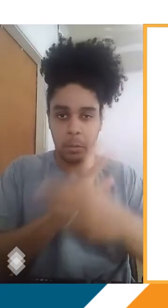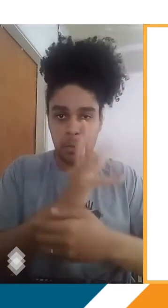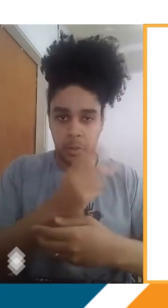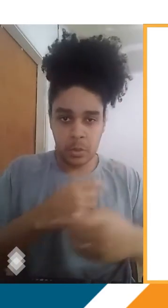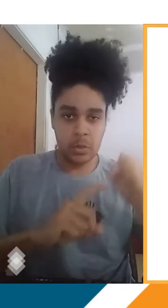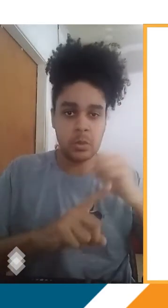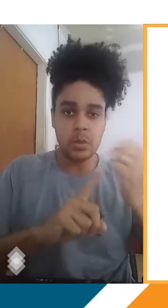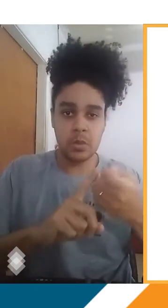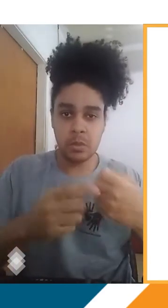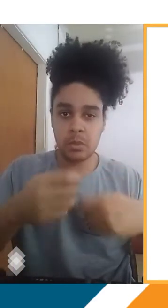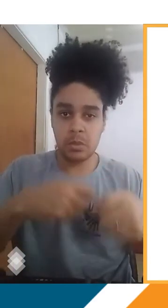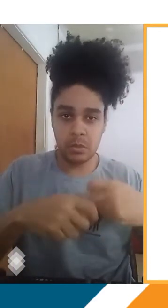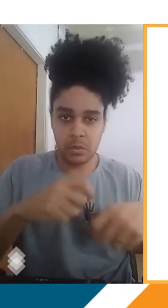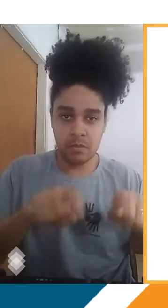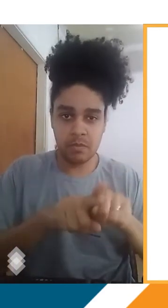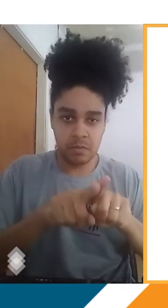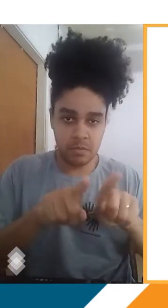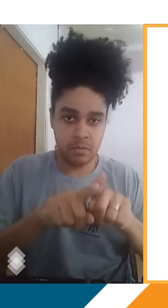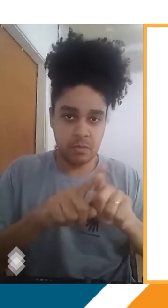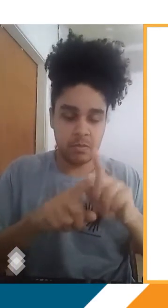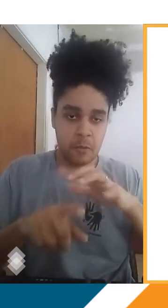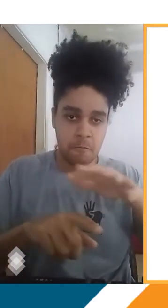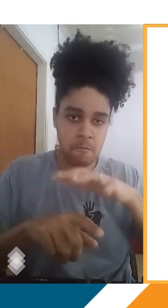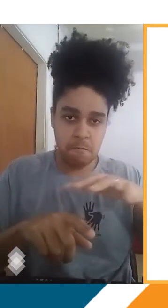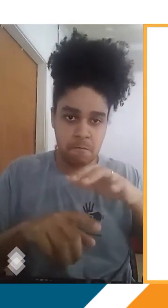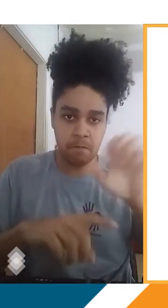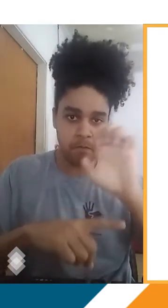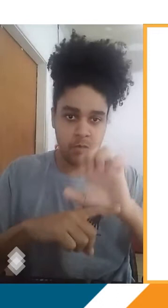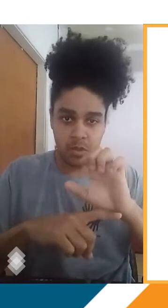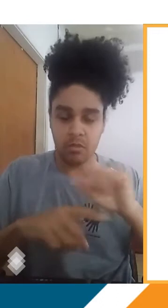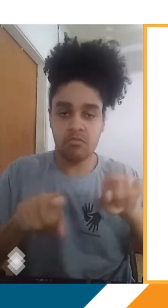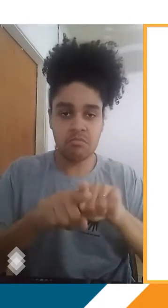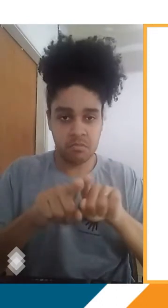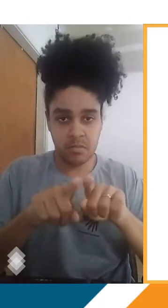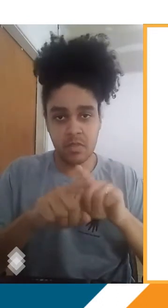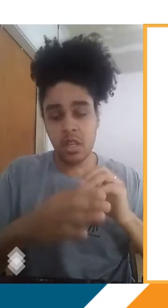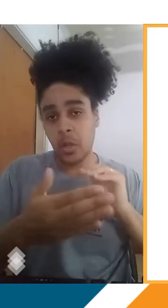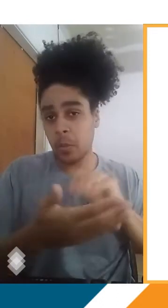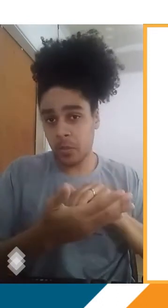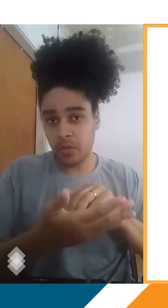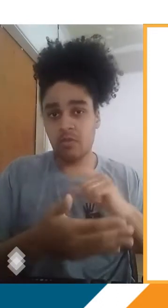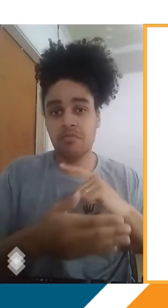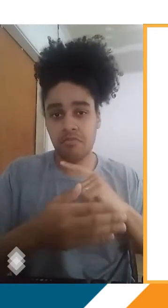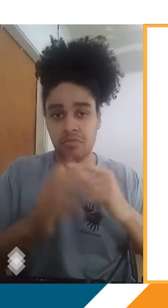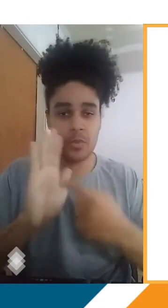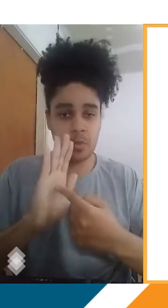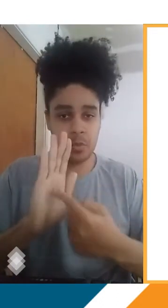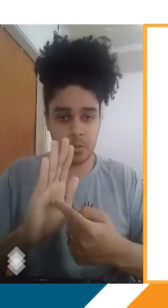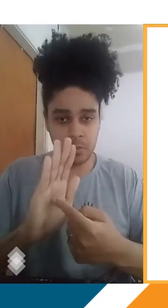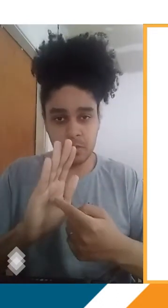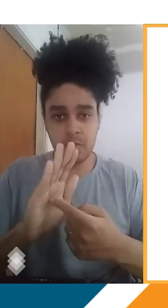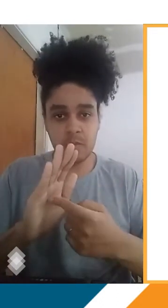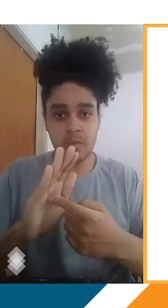socioeconômicos das regiões do estado, abordando as suas nuances e peculiaridades. E, por último, teremos um destaque